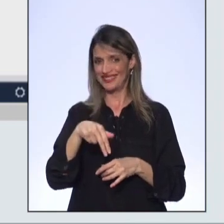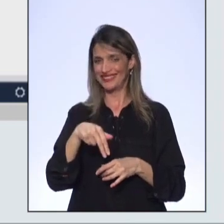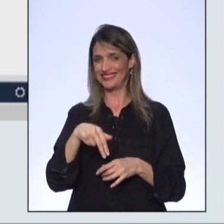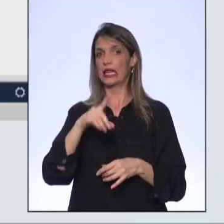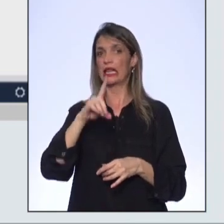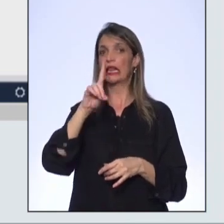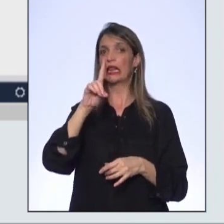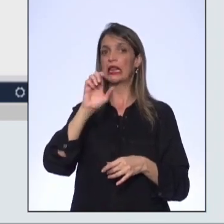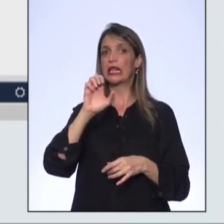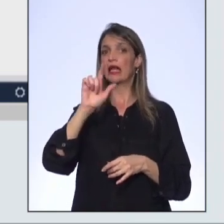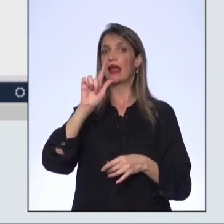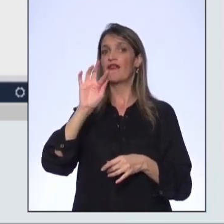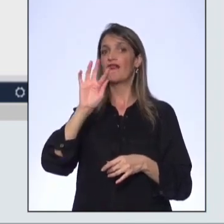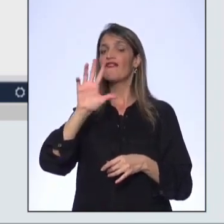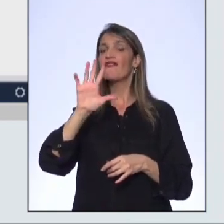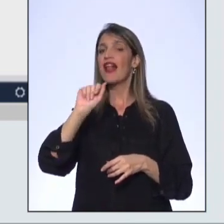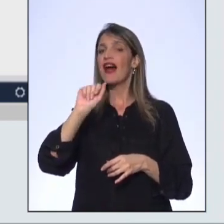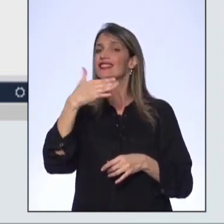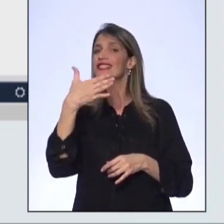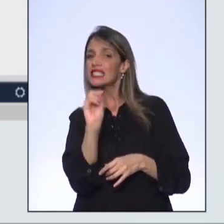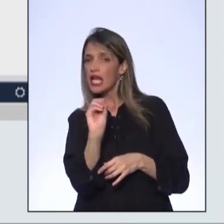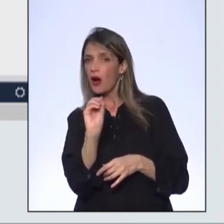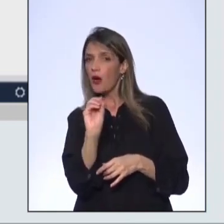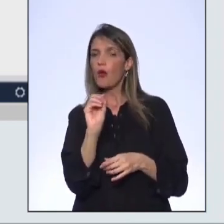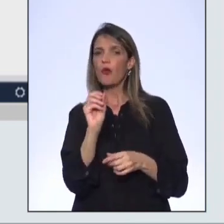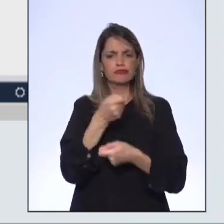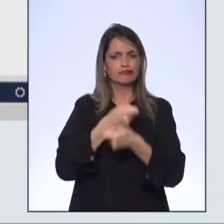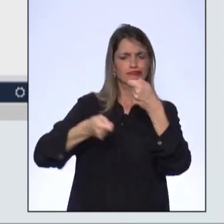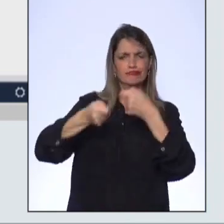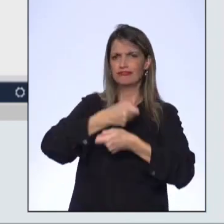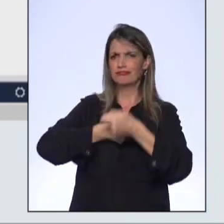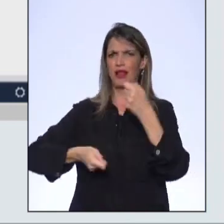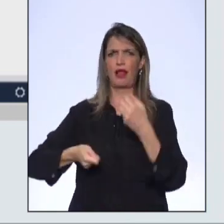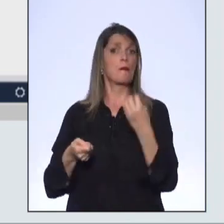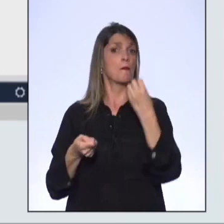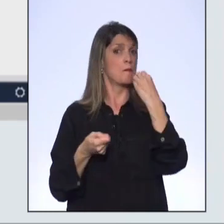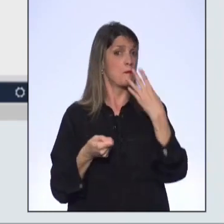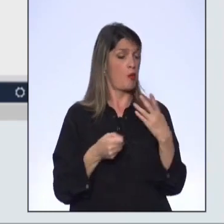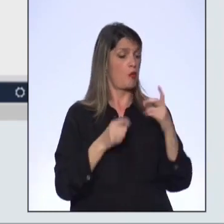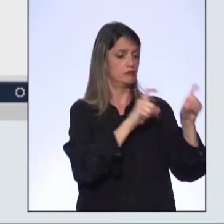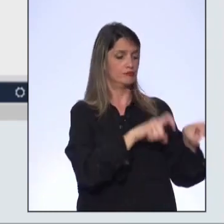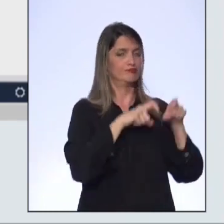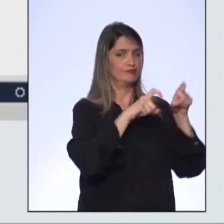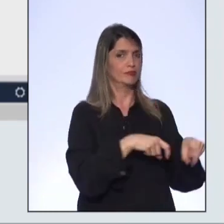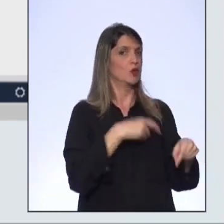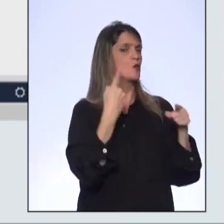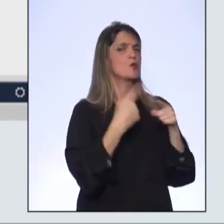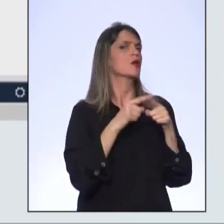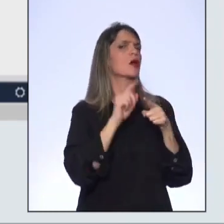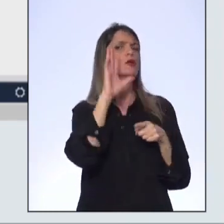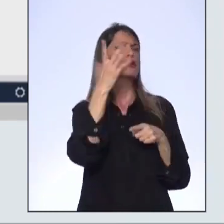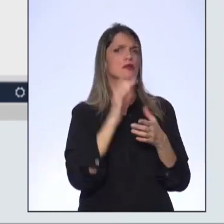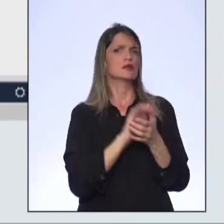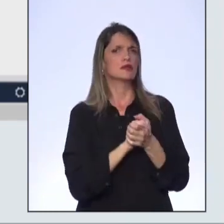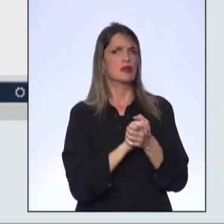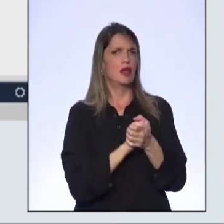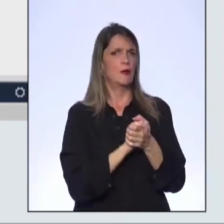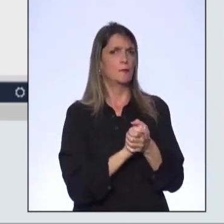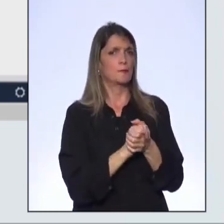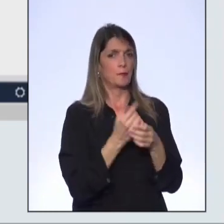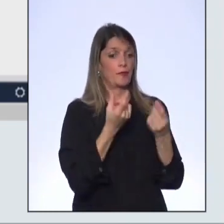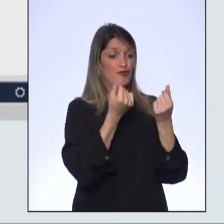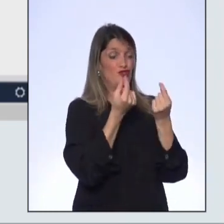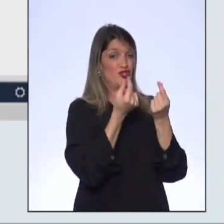deflacionária. De um lado, essa medida econômica foi favorável para o setor agrícola, pois ocorreu a desvalorização da